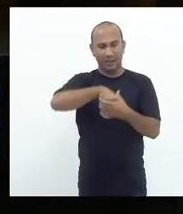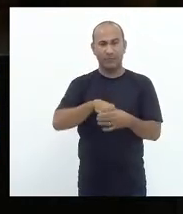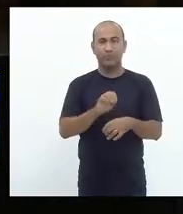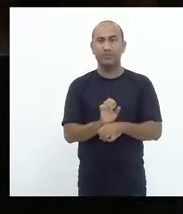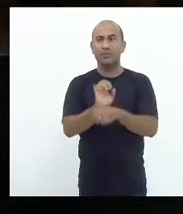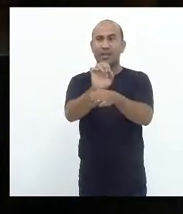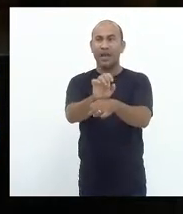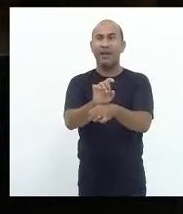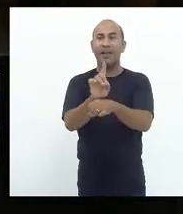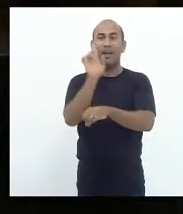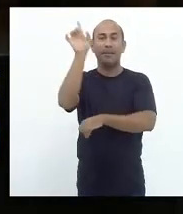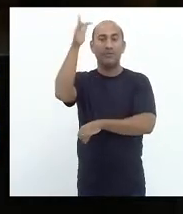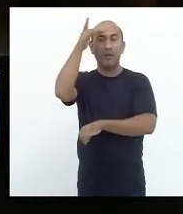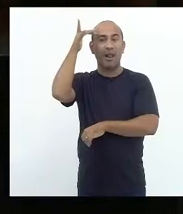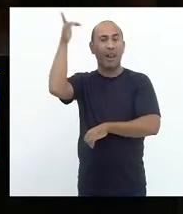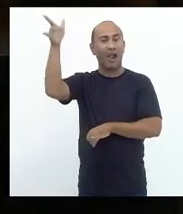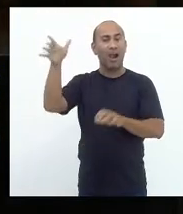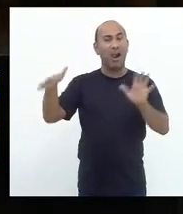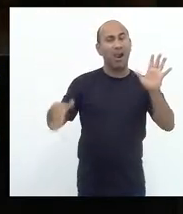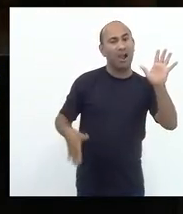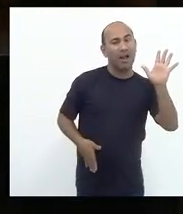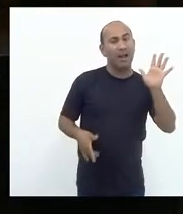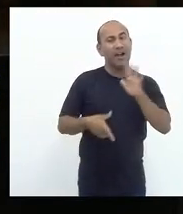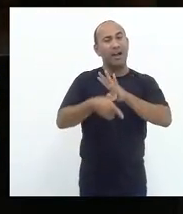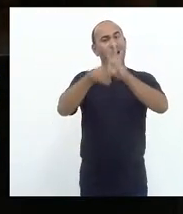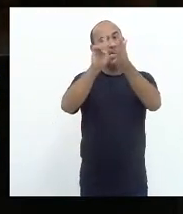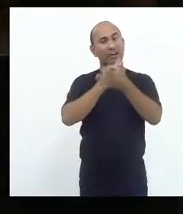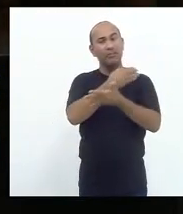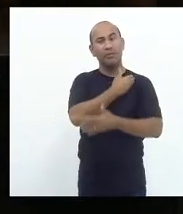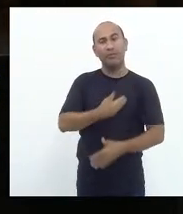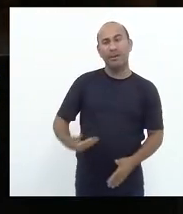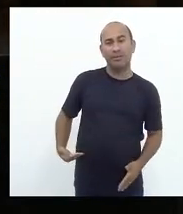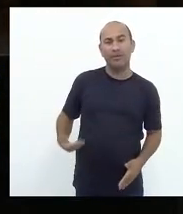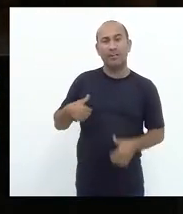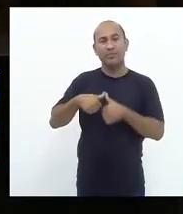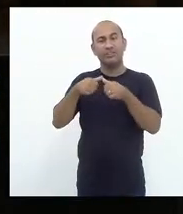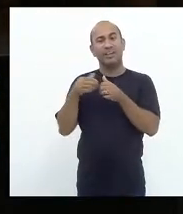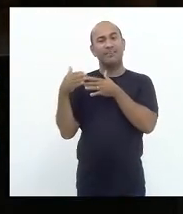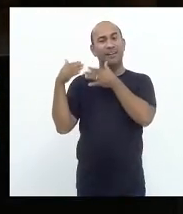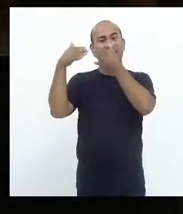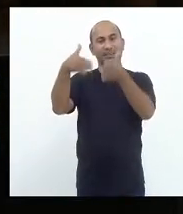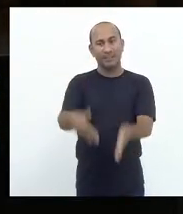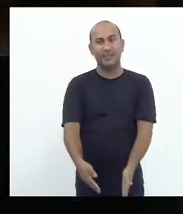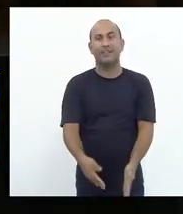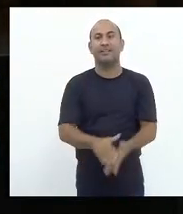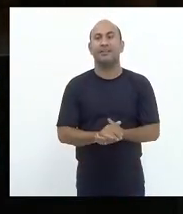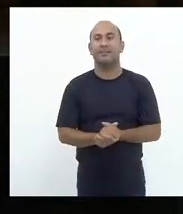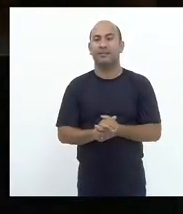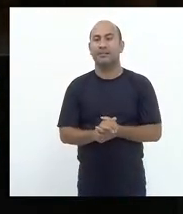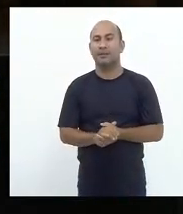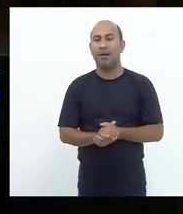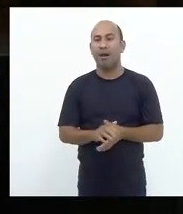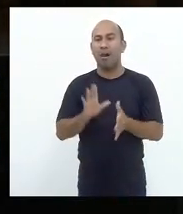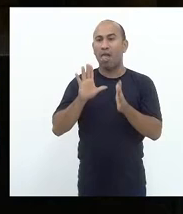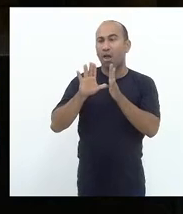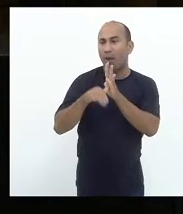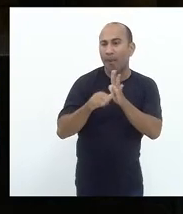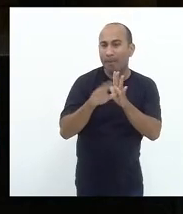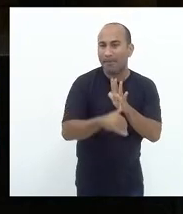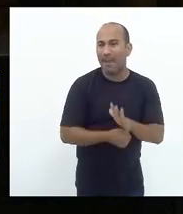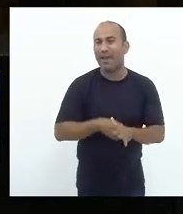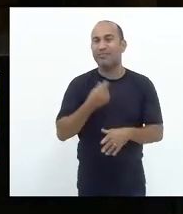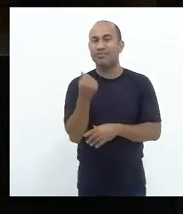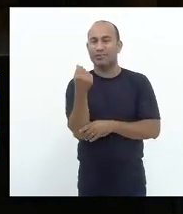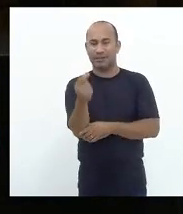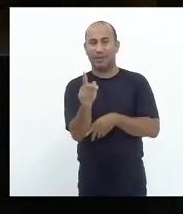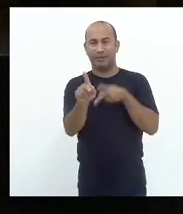aquela quadrilha instalada com aquele anterior governador que estava aqui, o Wilson Witzel, roubaram o dinheiro da